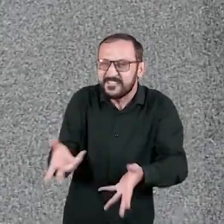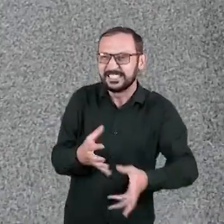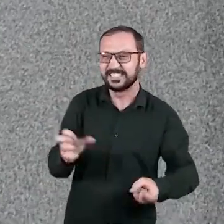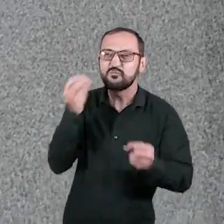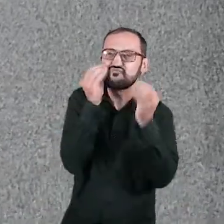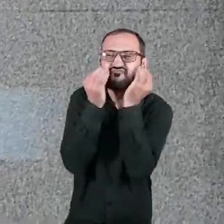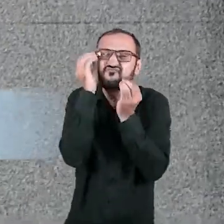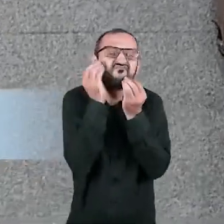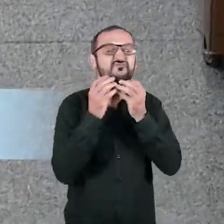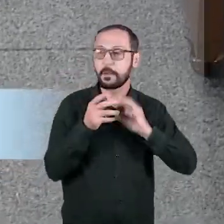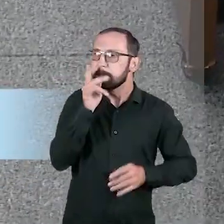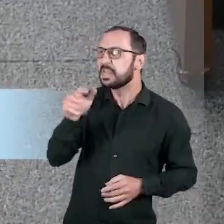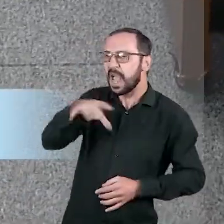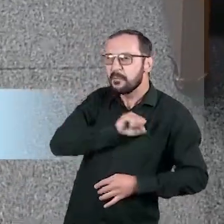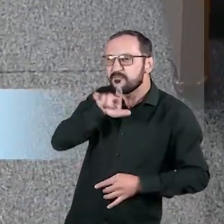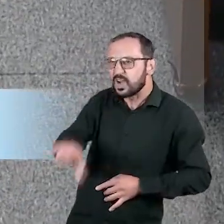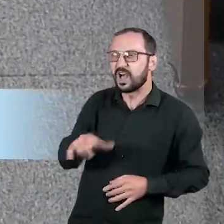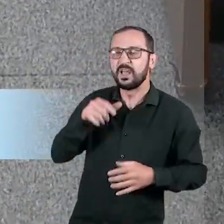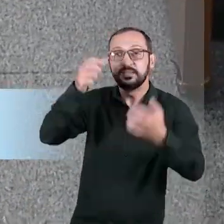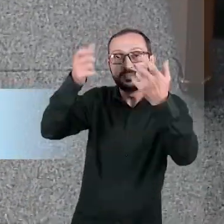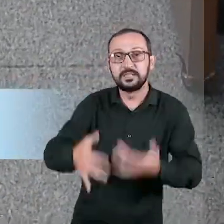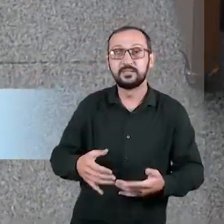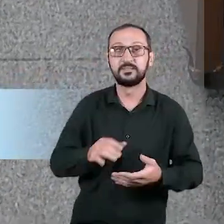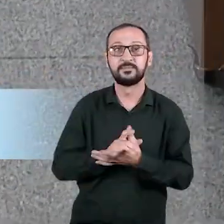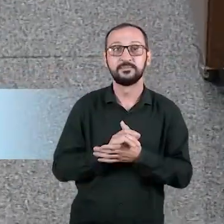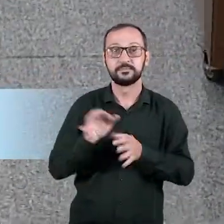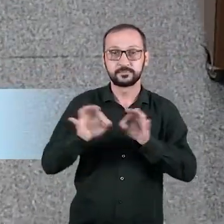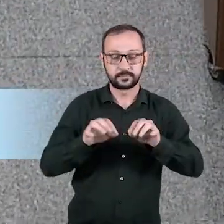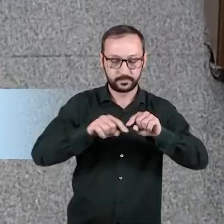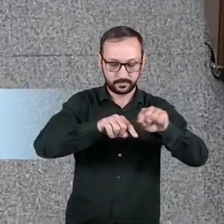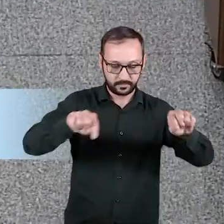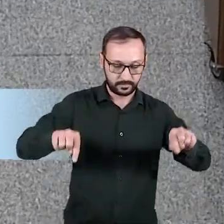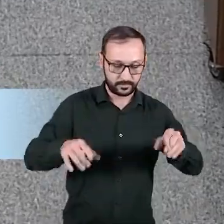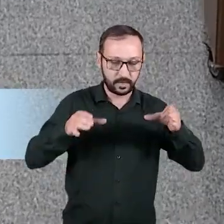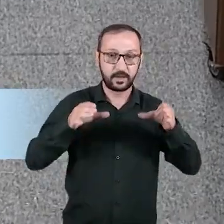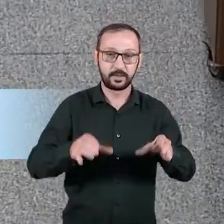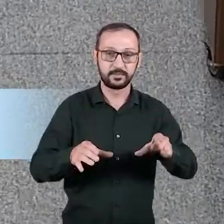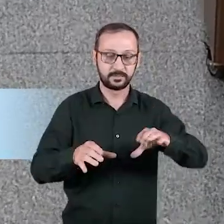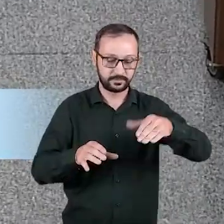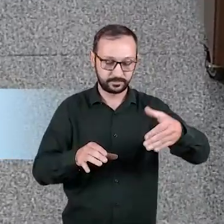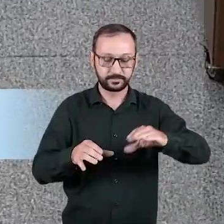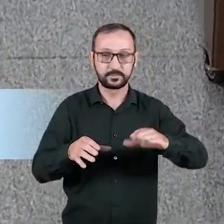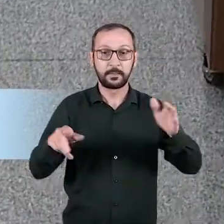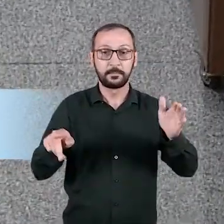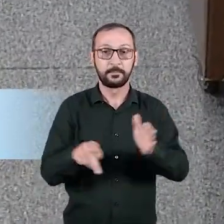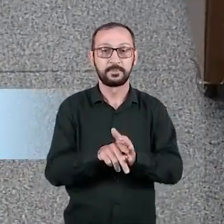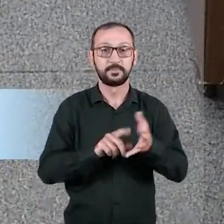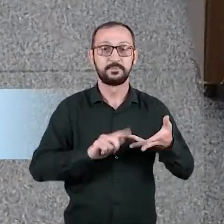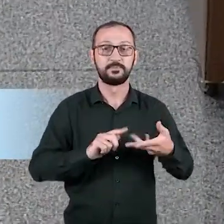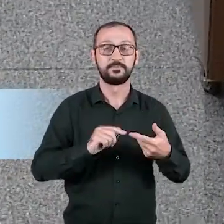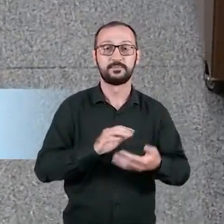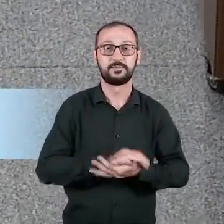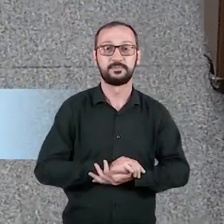lá, apertava ele, beijava ele. Pai, eu te amo. Sabe? E ela fez uma caixinha, guardou as coisas dele agora. Tem a caixinha dele